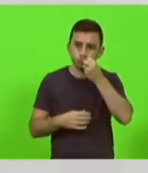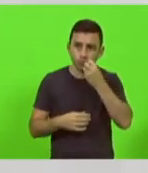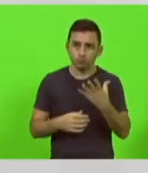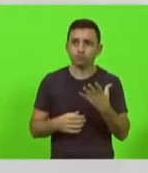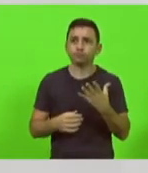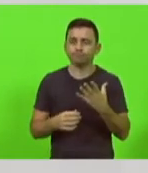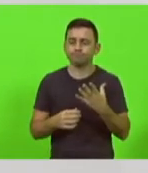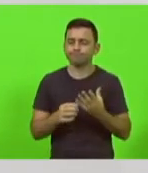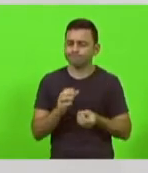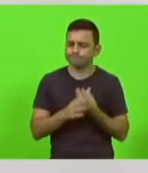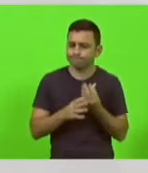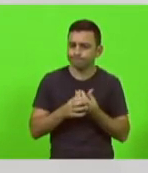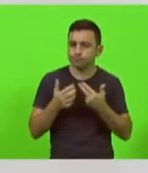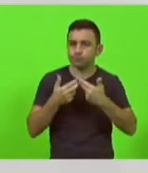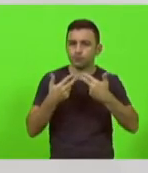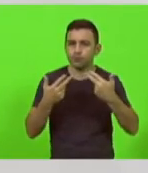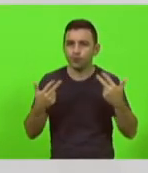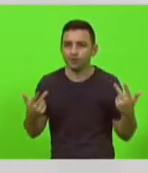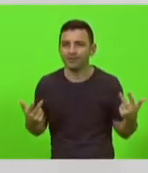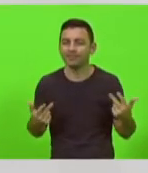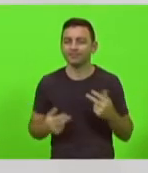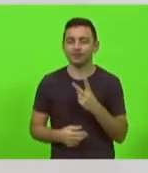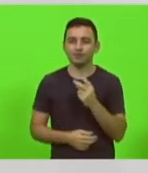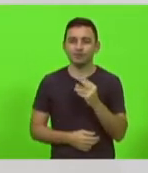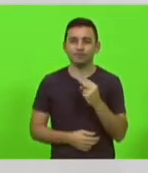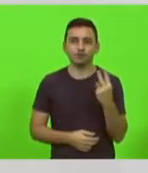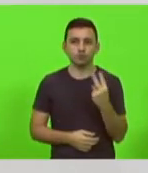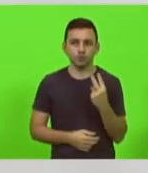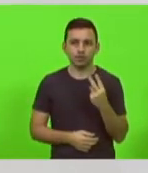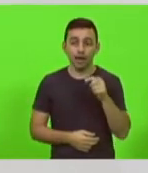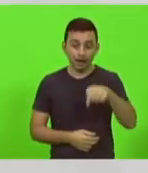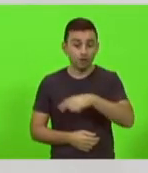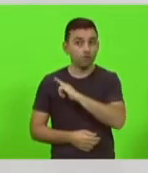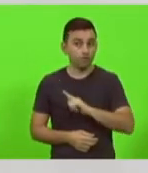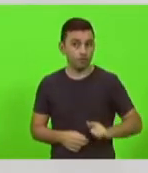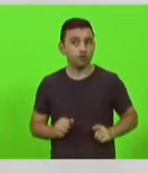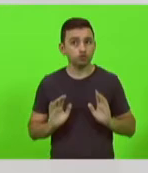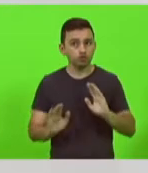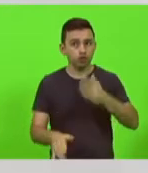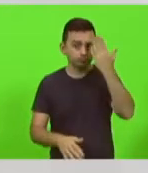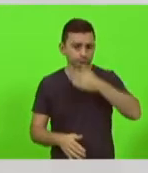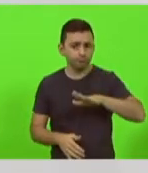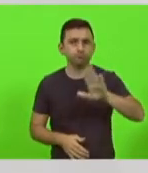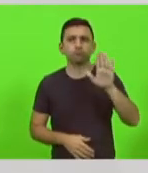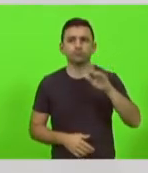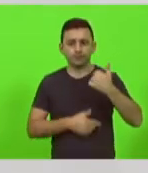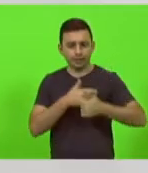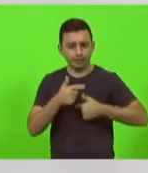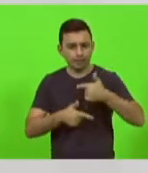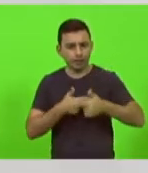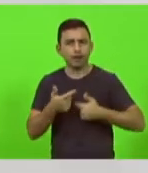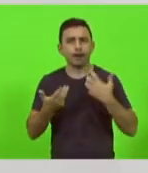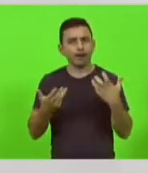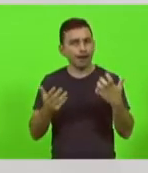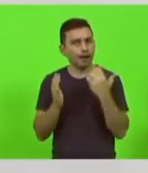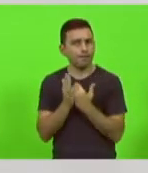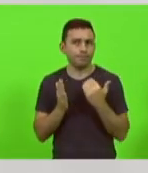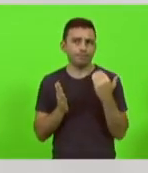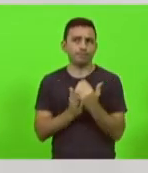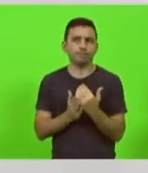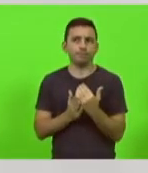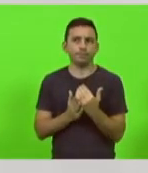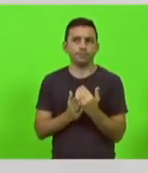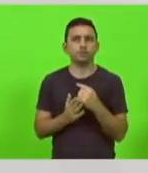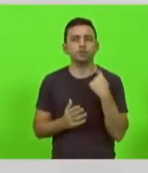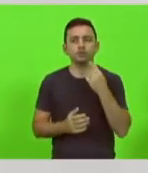2022. Somos um governo que já realizou, cumpriu compromissos e trabalha para ir muito além. Bem